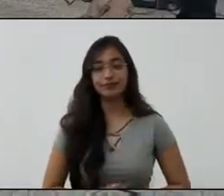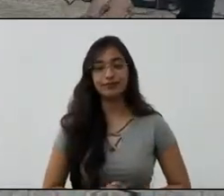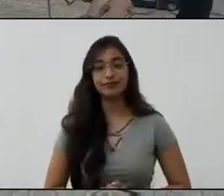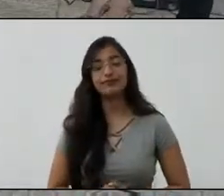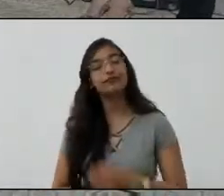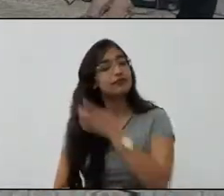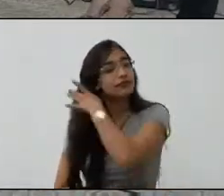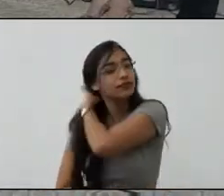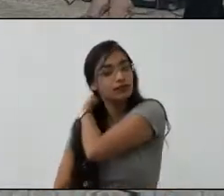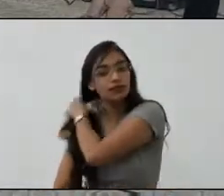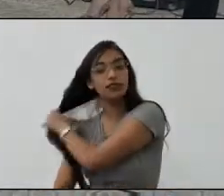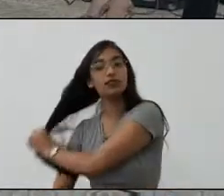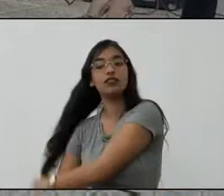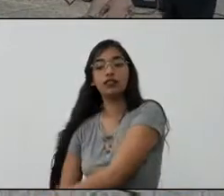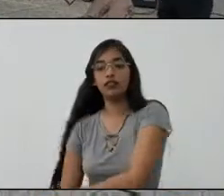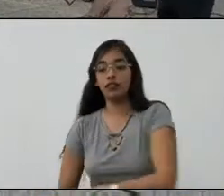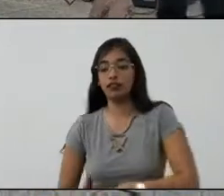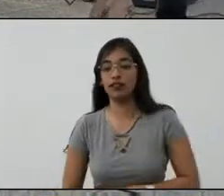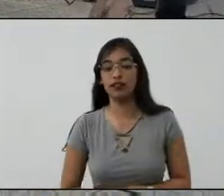digno.